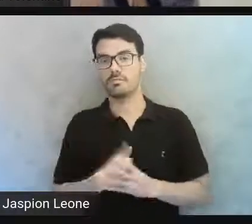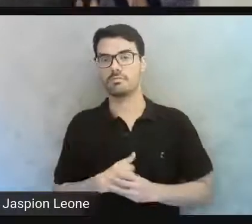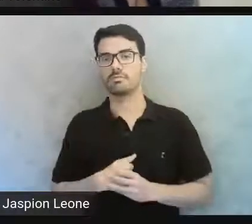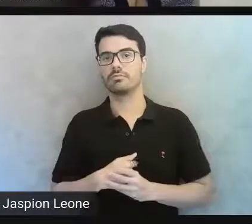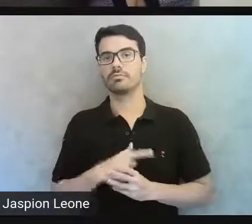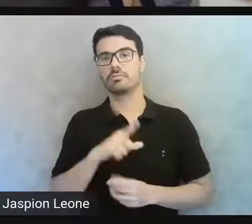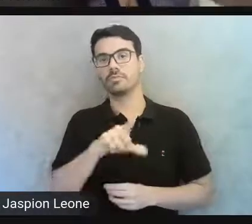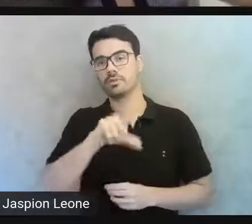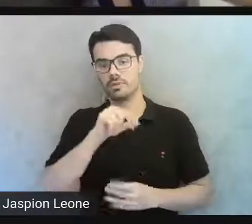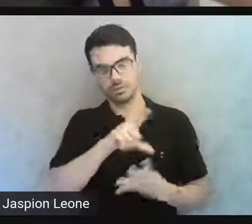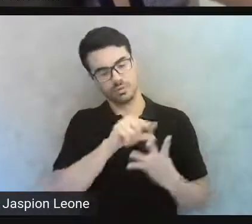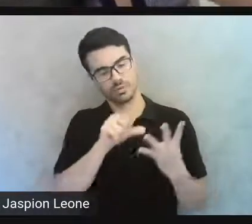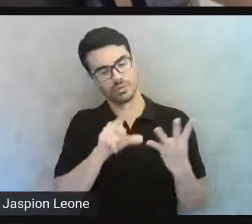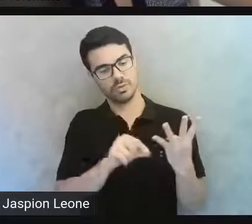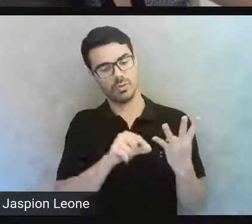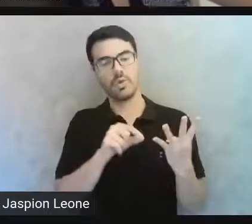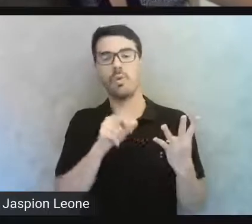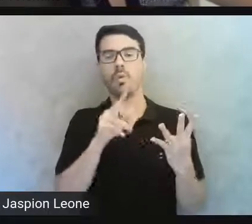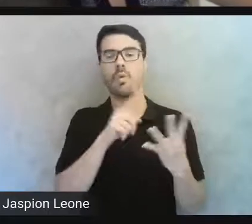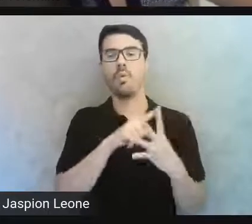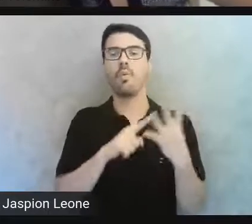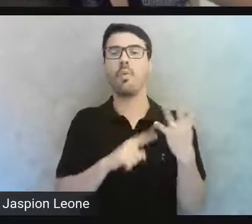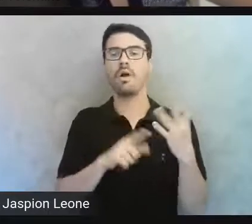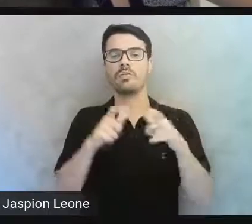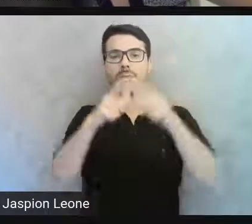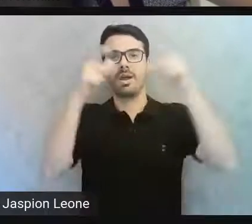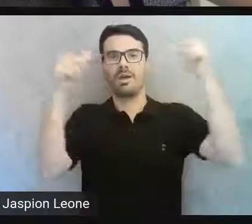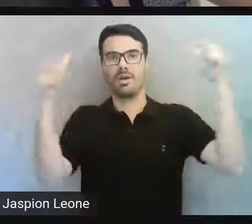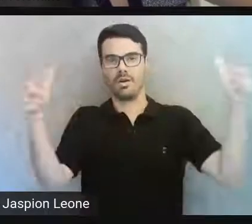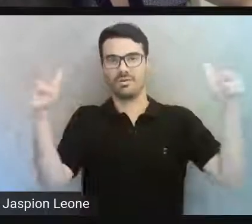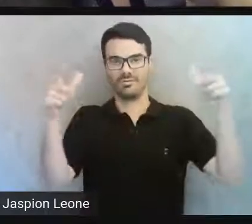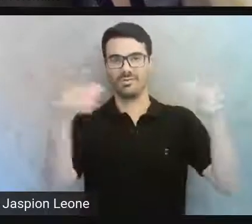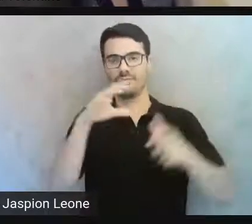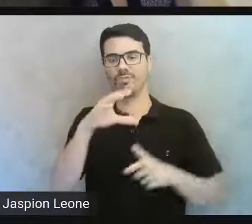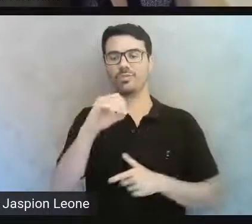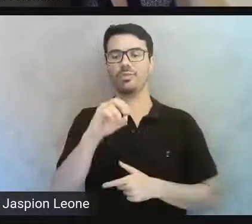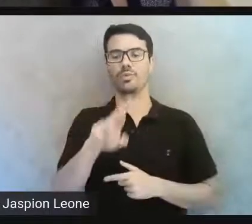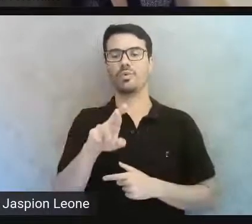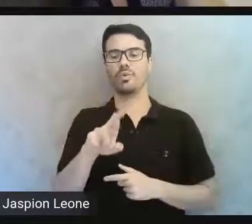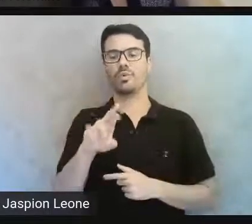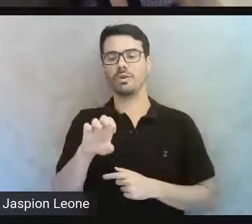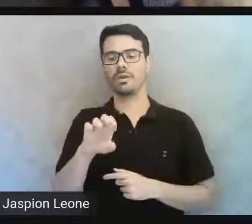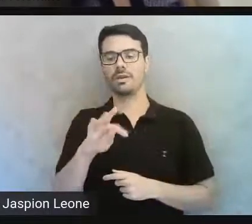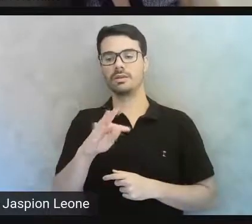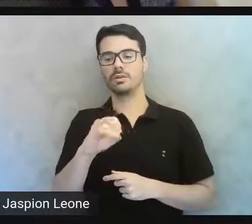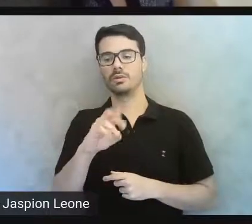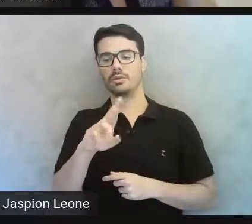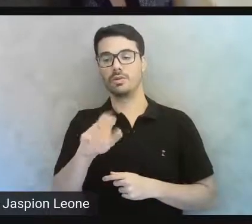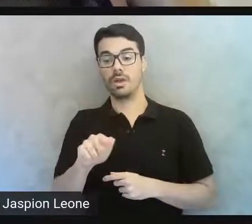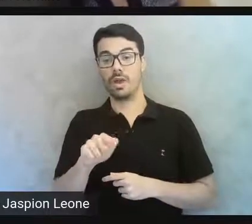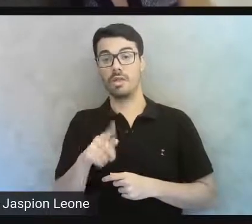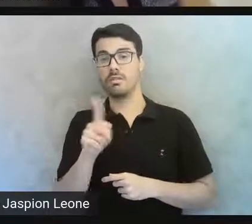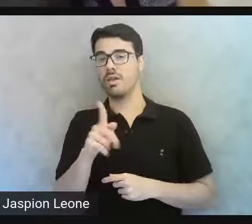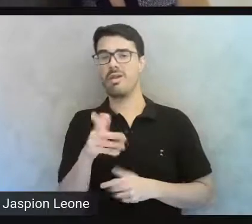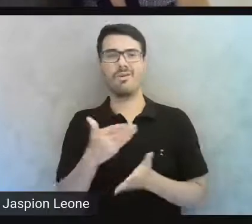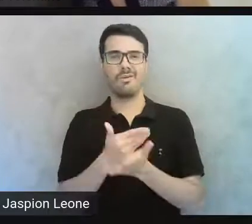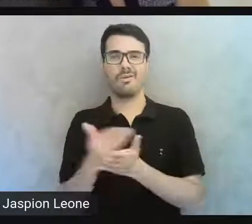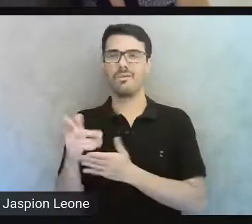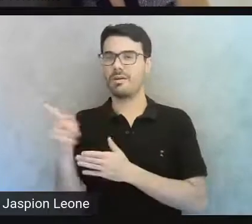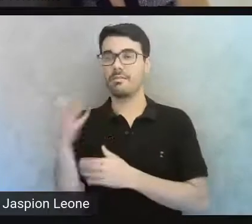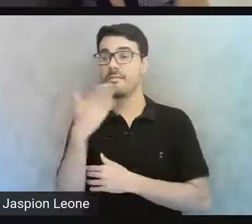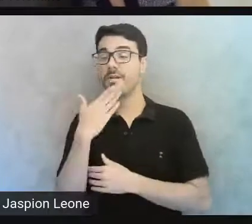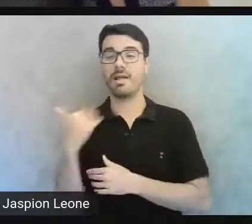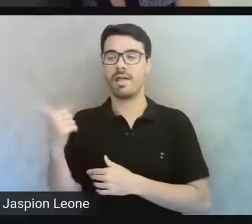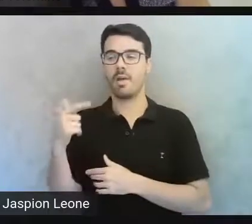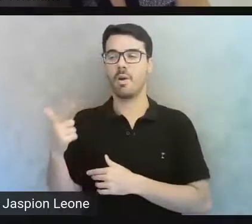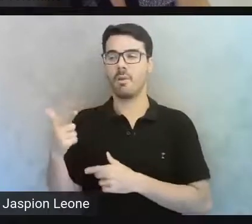aí umas 4 ou 5 maiores, né? Se você está com medo, se você está se sentindo inseguro, eu não começaria por uma corretora pequena, né? Se você fizer